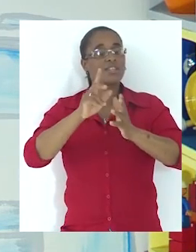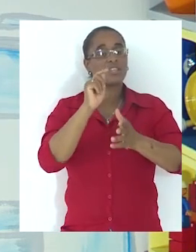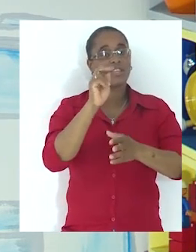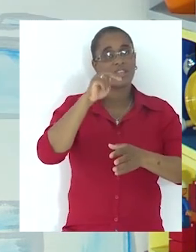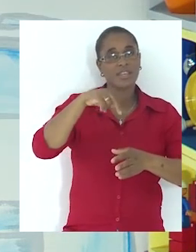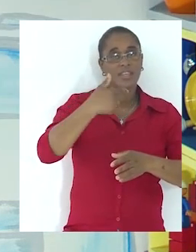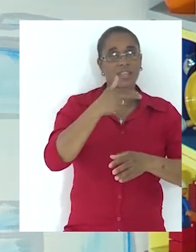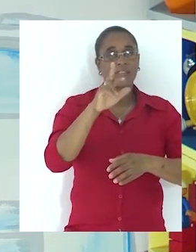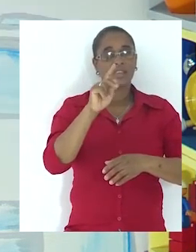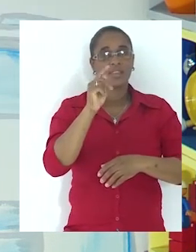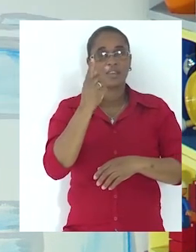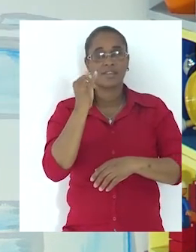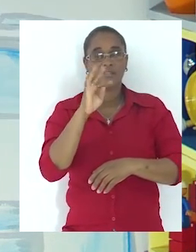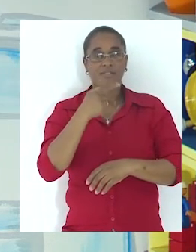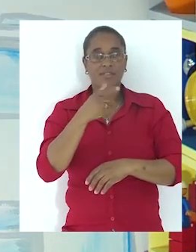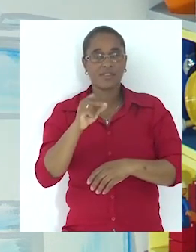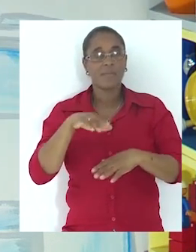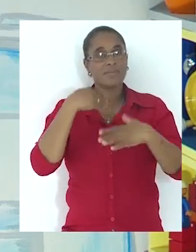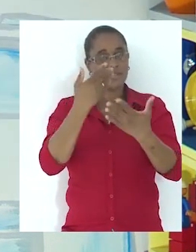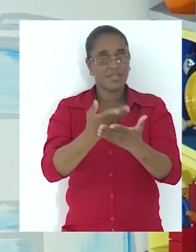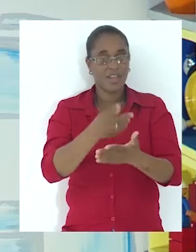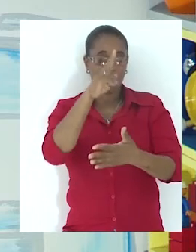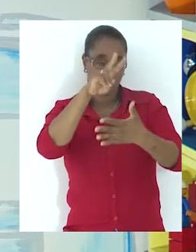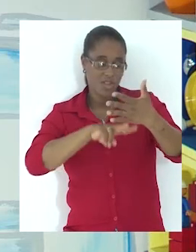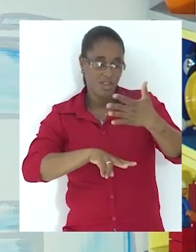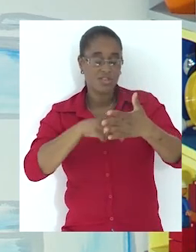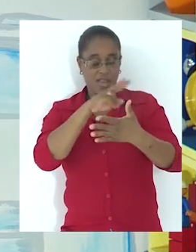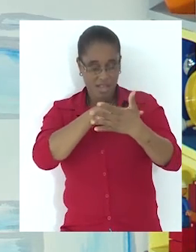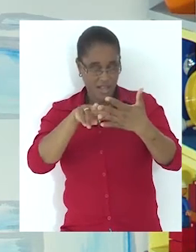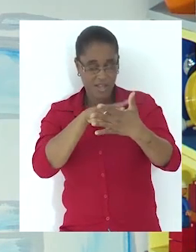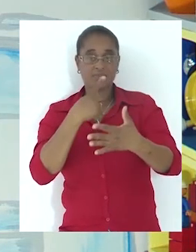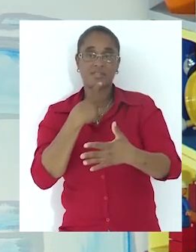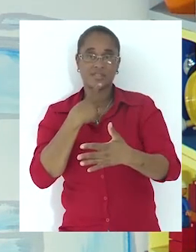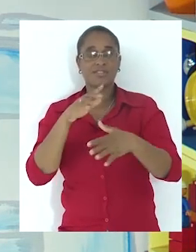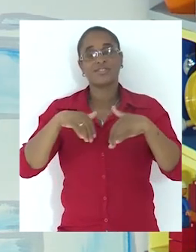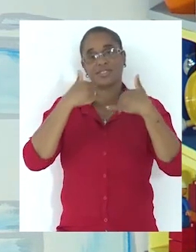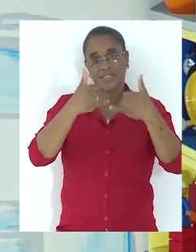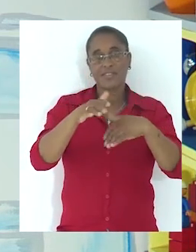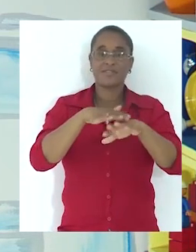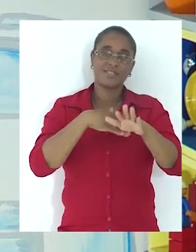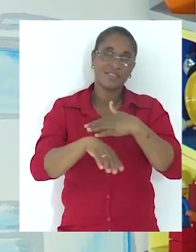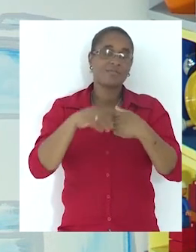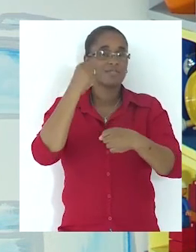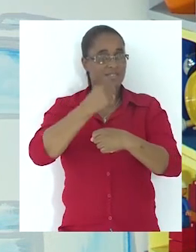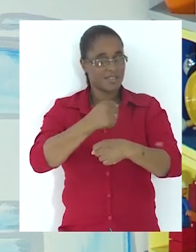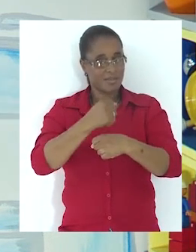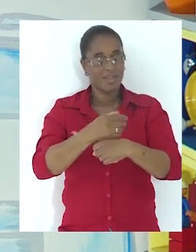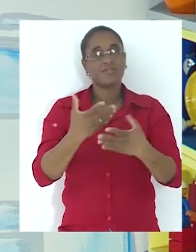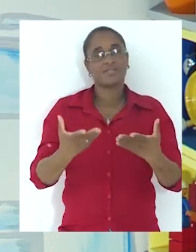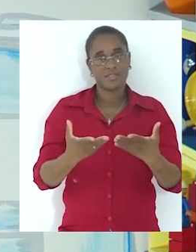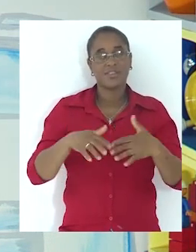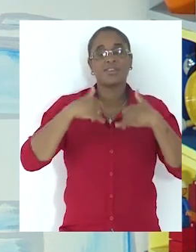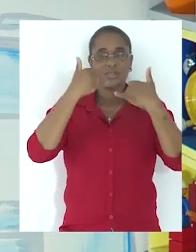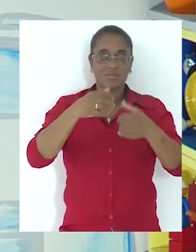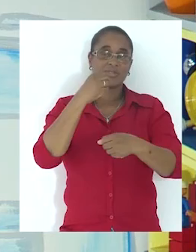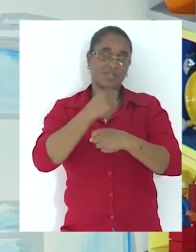entrevista, apresentamos um texto que lemos e compreendemos e, a seguir, fizemos exercícios. E depois